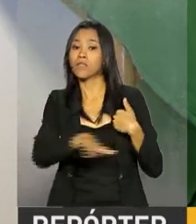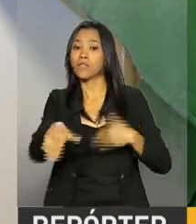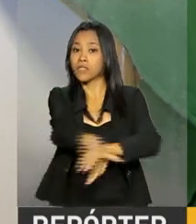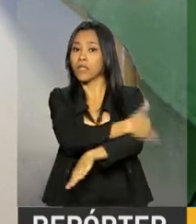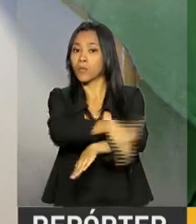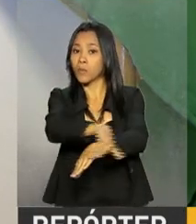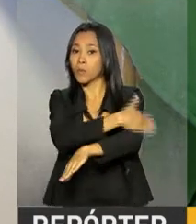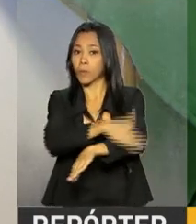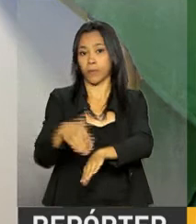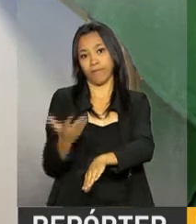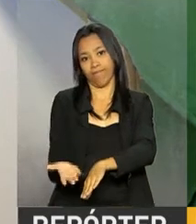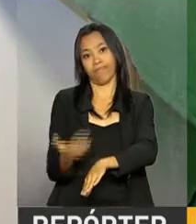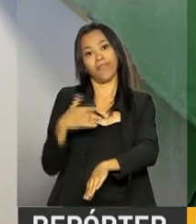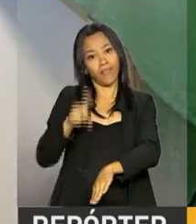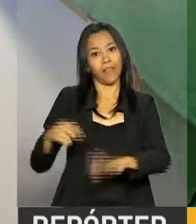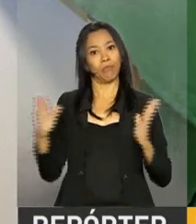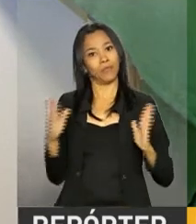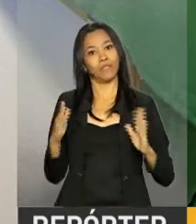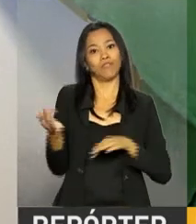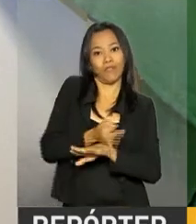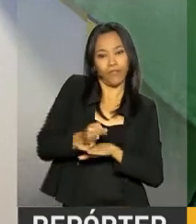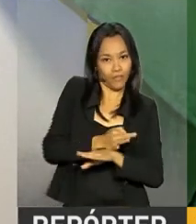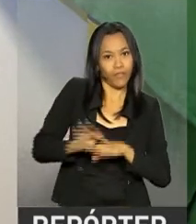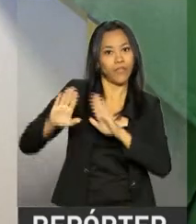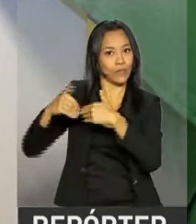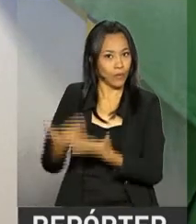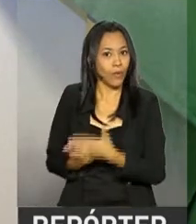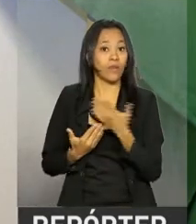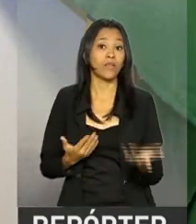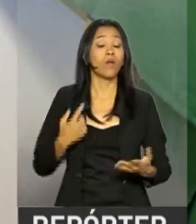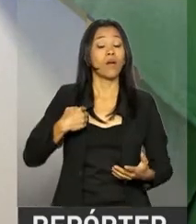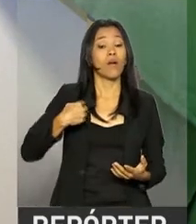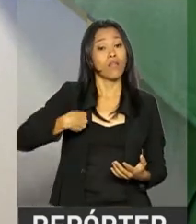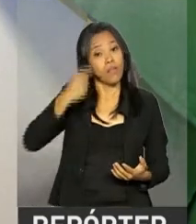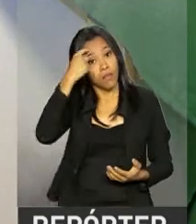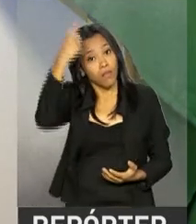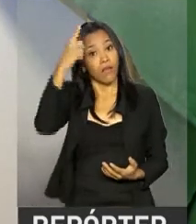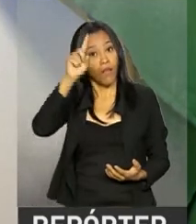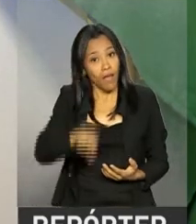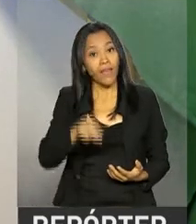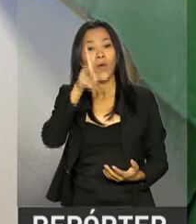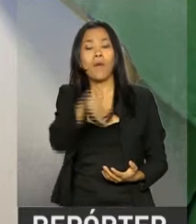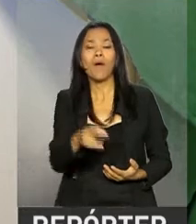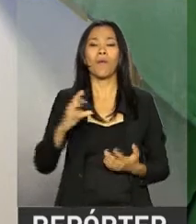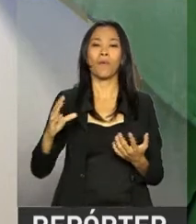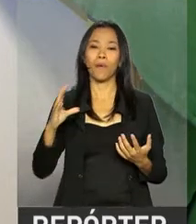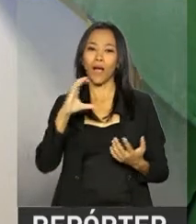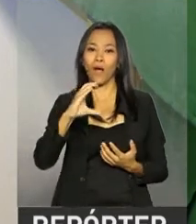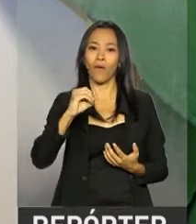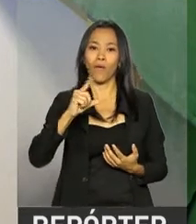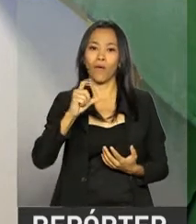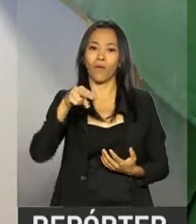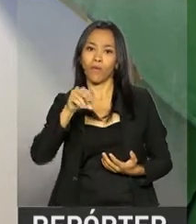período que ela está mais disposta que o período de férias escolares a nossa idéia é que ele funcione como uma colônia de férias onde as